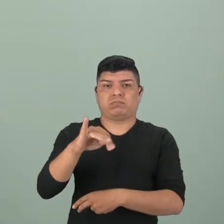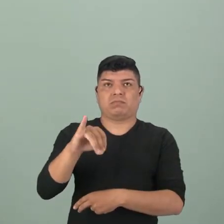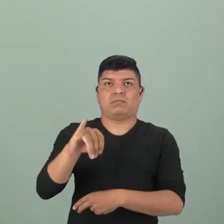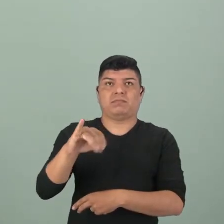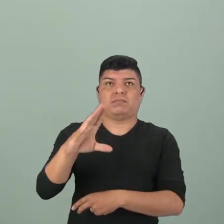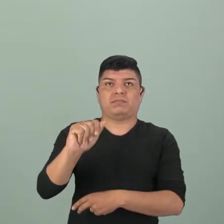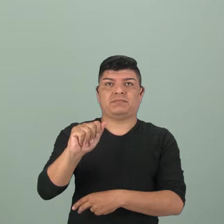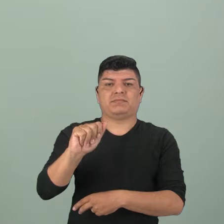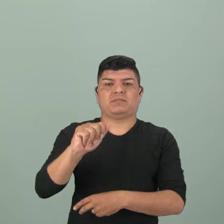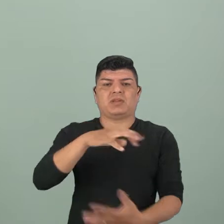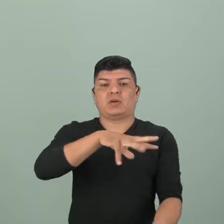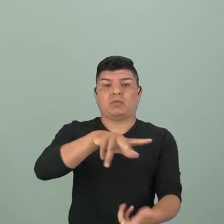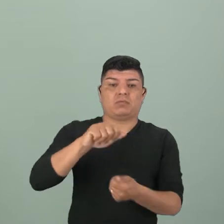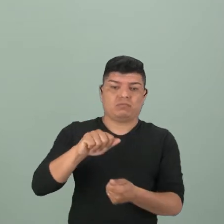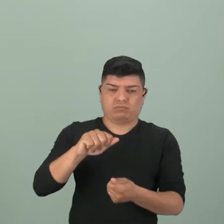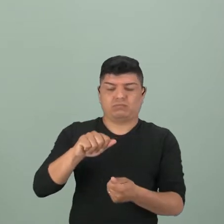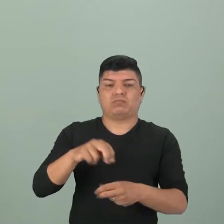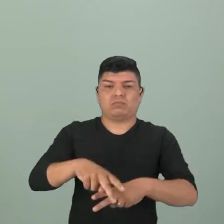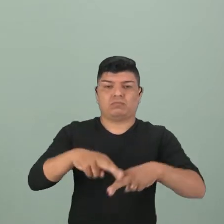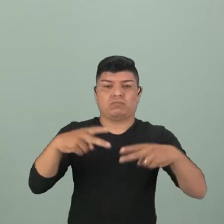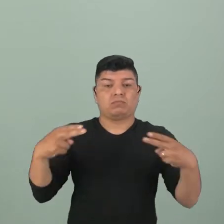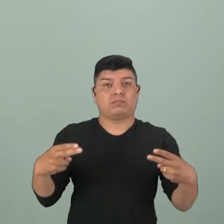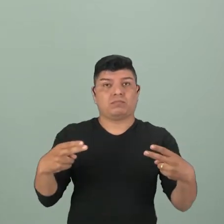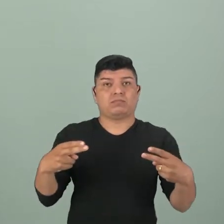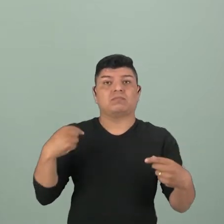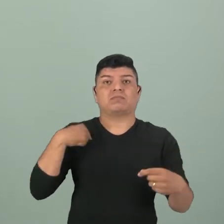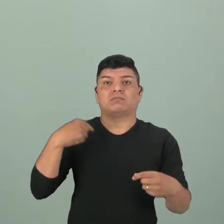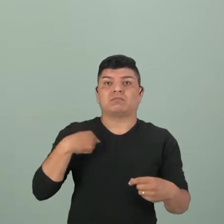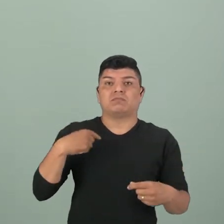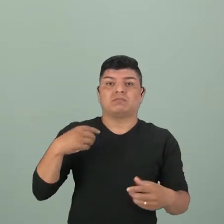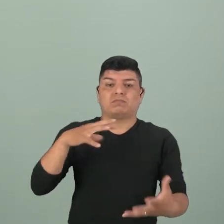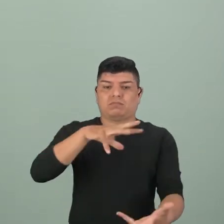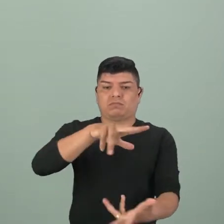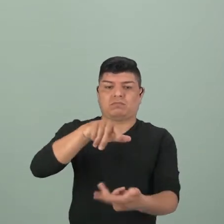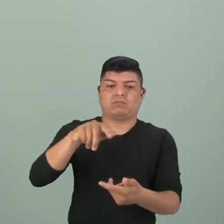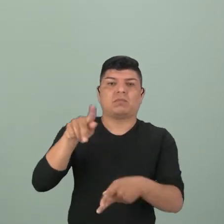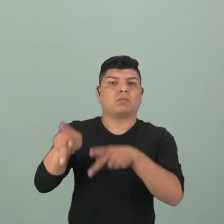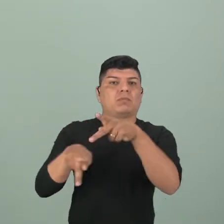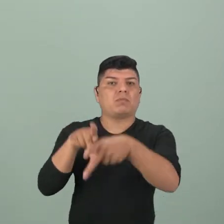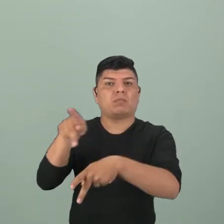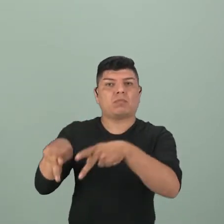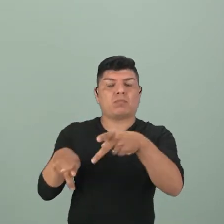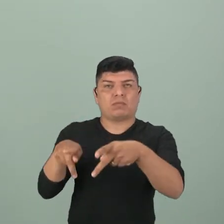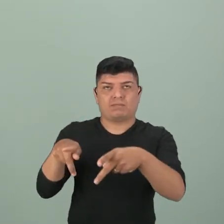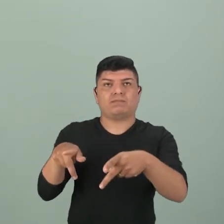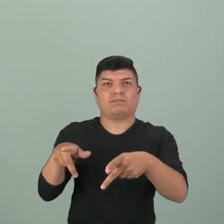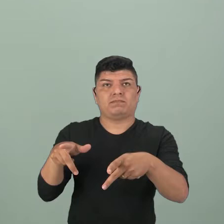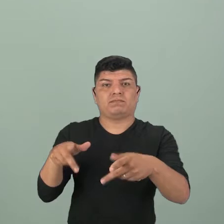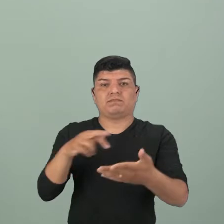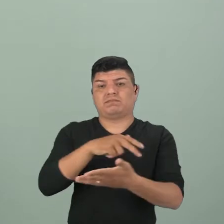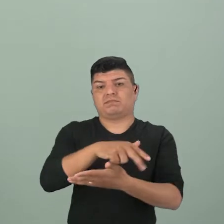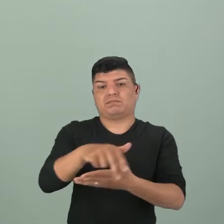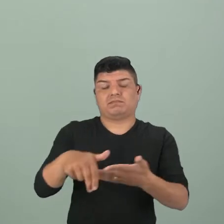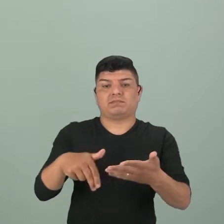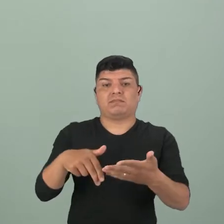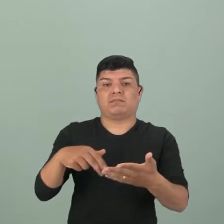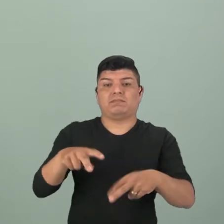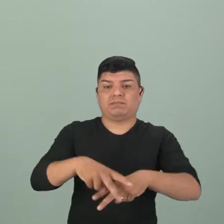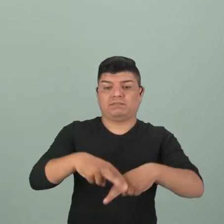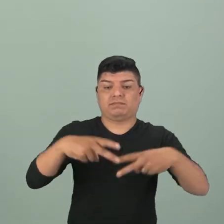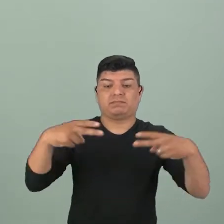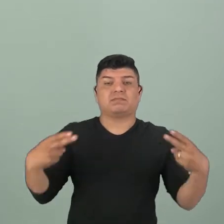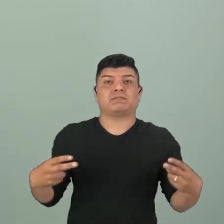etnia. Então, se eu falo de etnia, eu vou falar de raça, nação, povos, né? Então, quando eu falo de diversidade étnica, eu estou